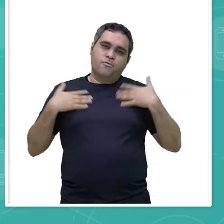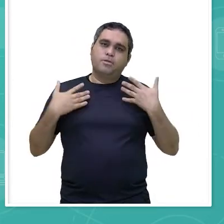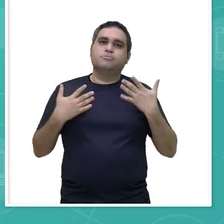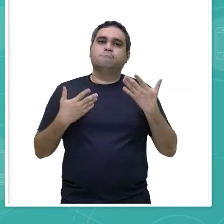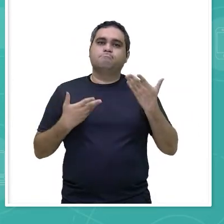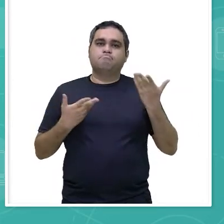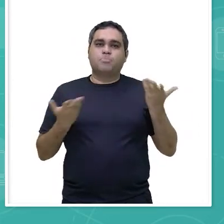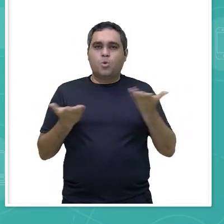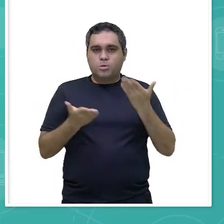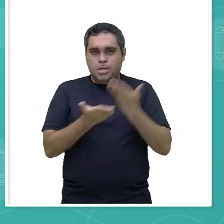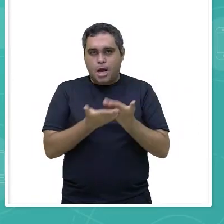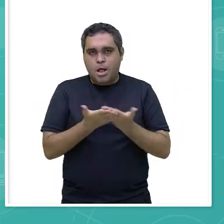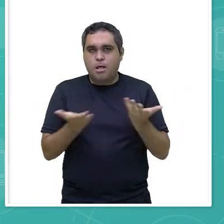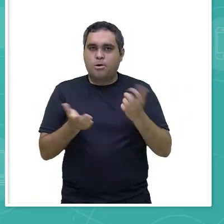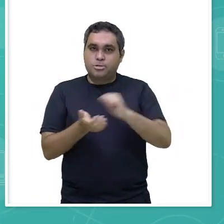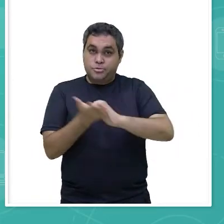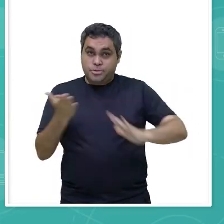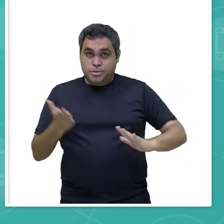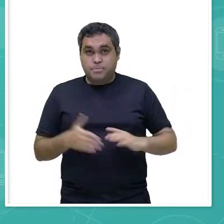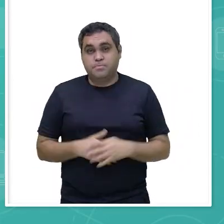nós vamos chamar a nossa DLI.